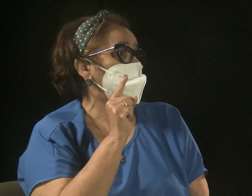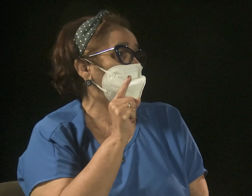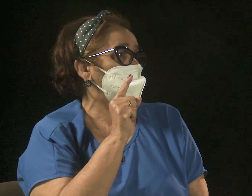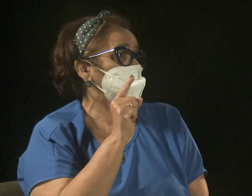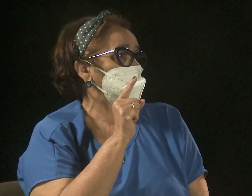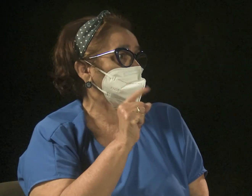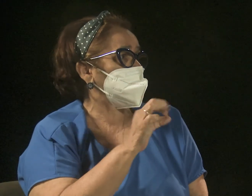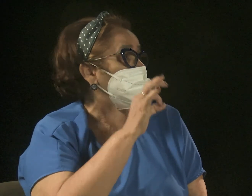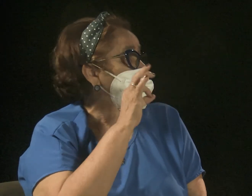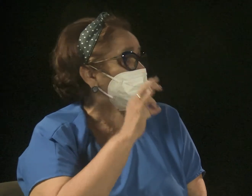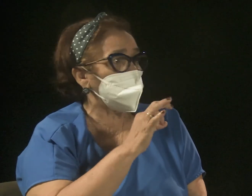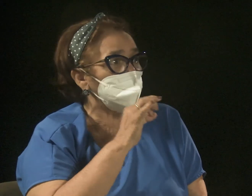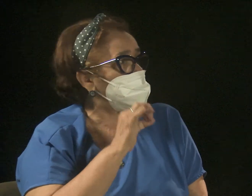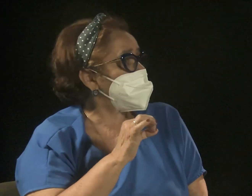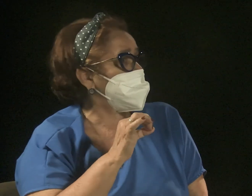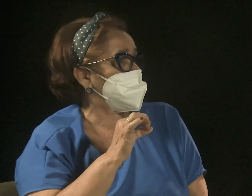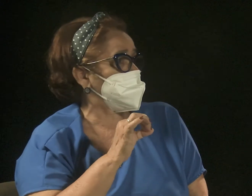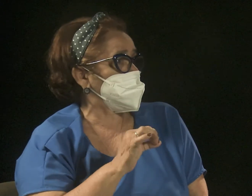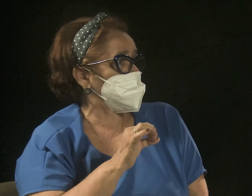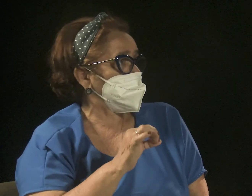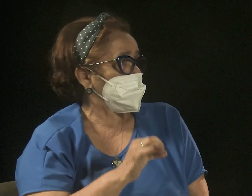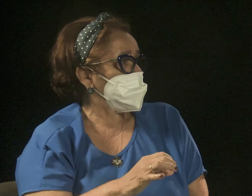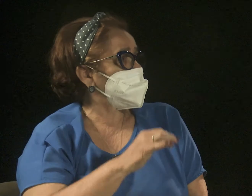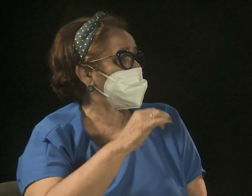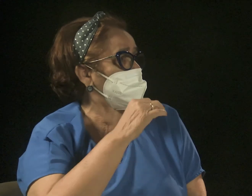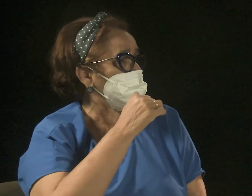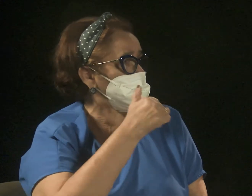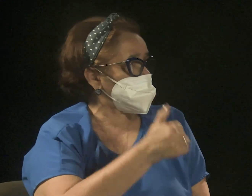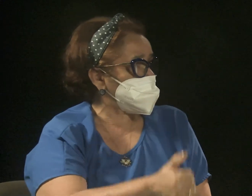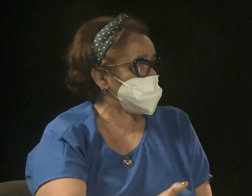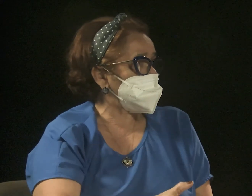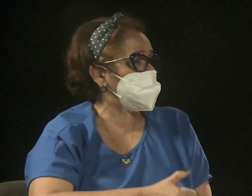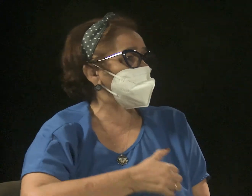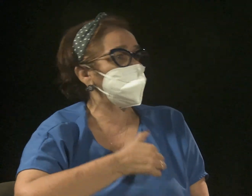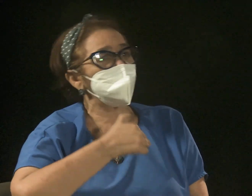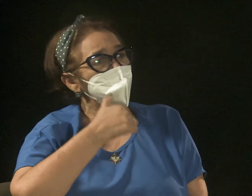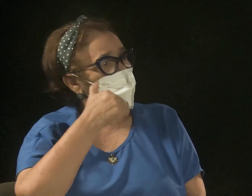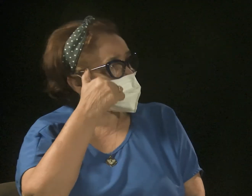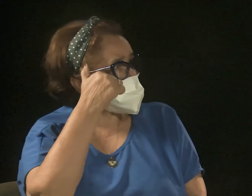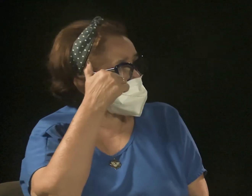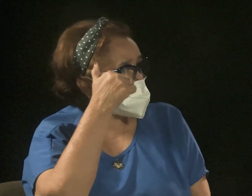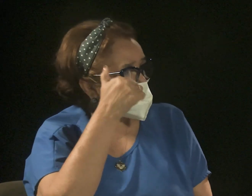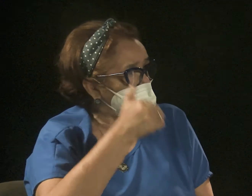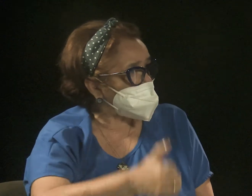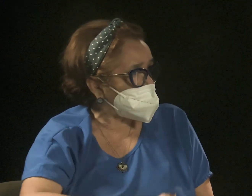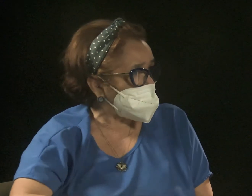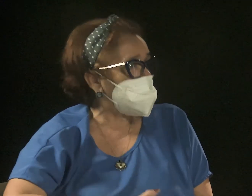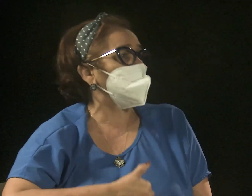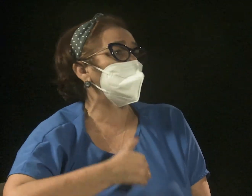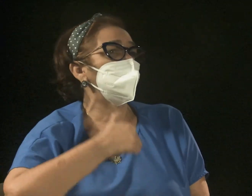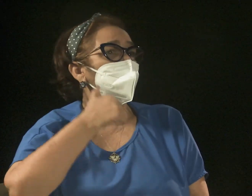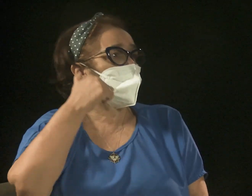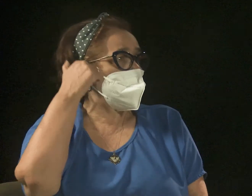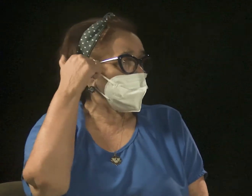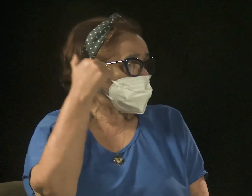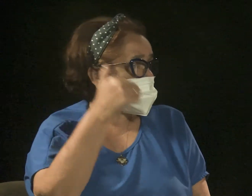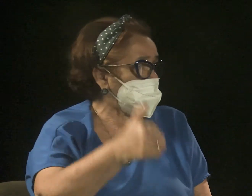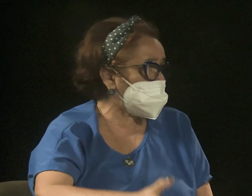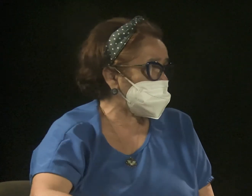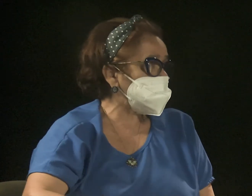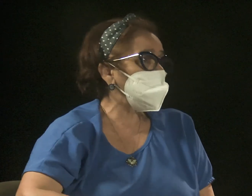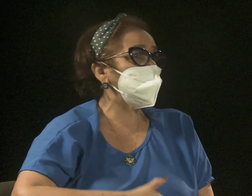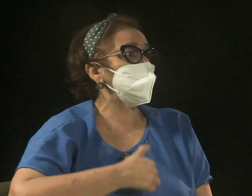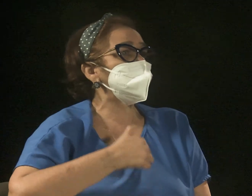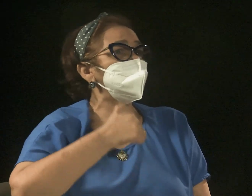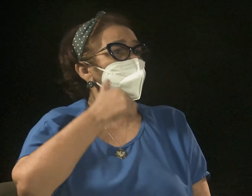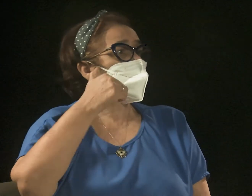o ensino médio, tem um papel muito importante. Em trabalhar os contraceptivos, mas em trabalhar o corpo da mulher,